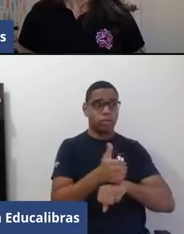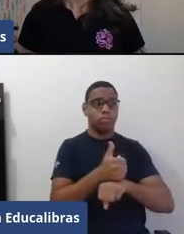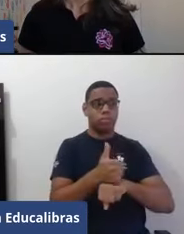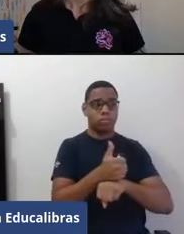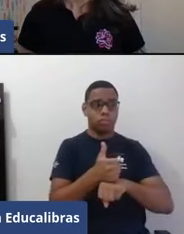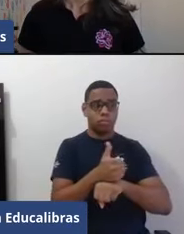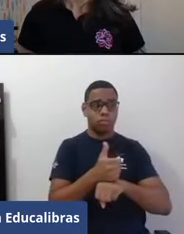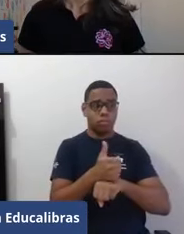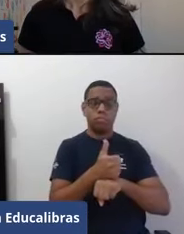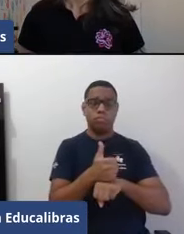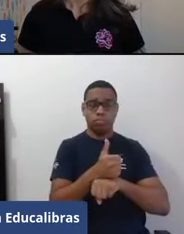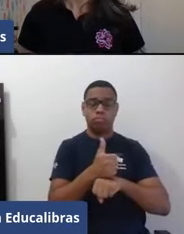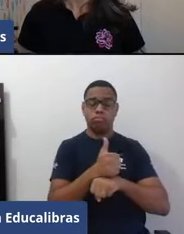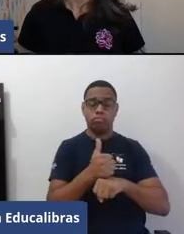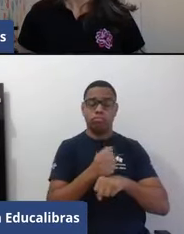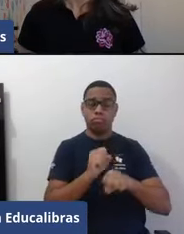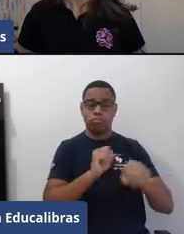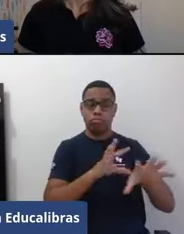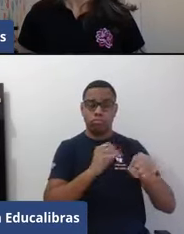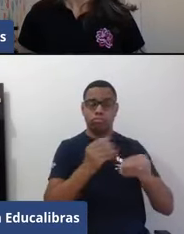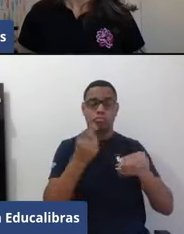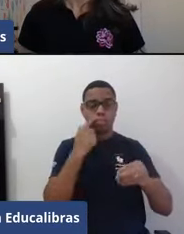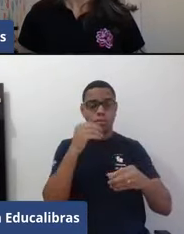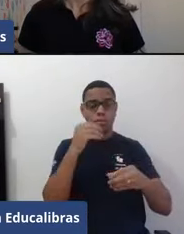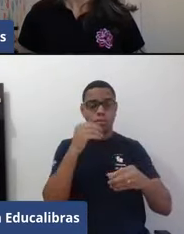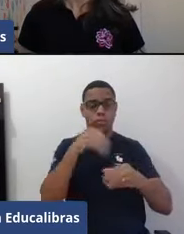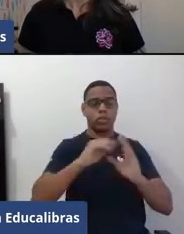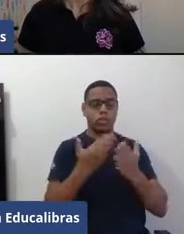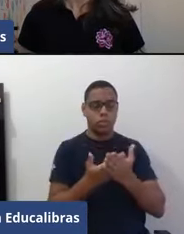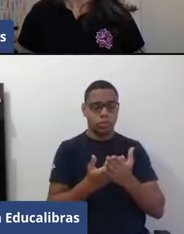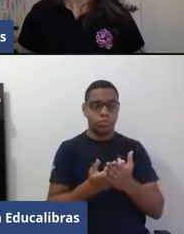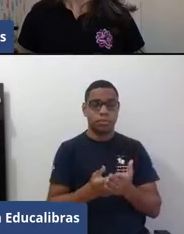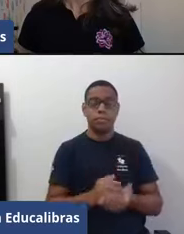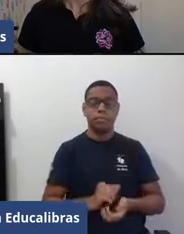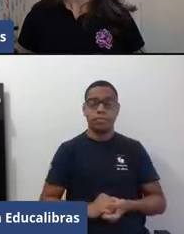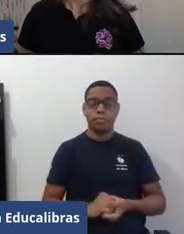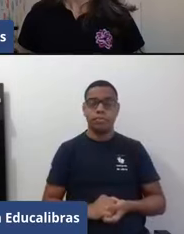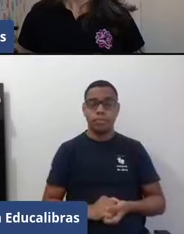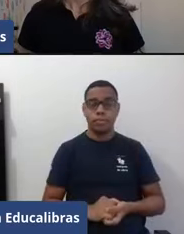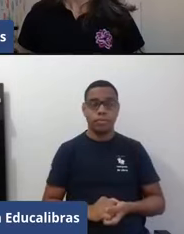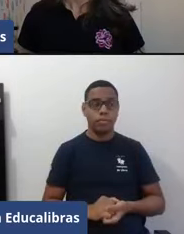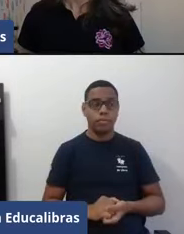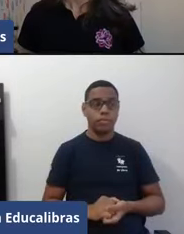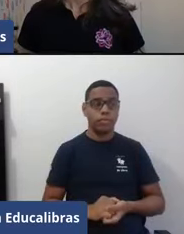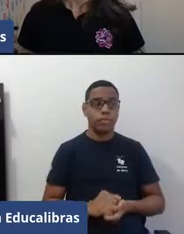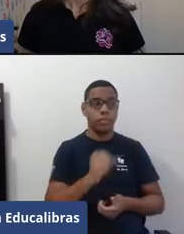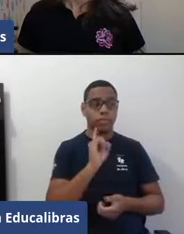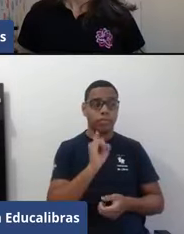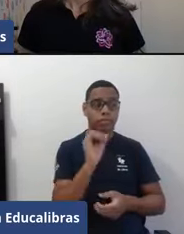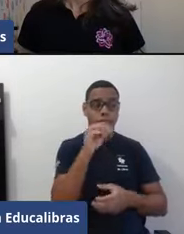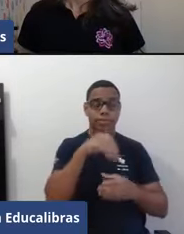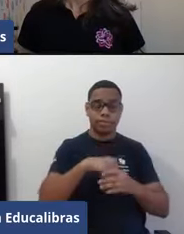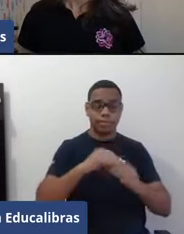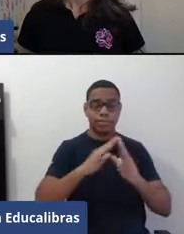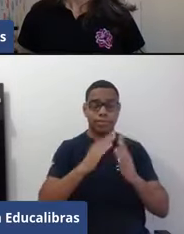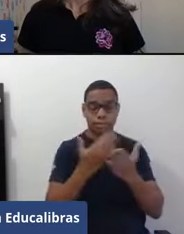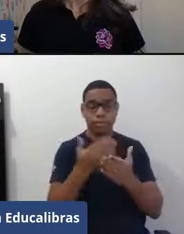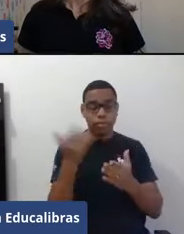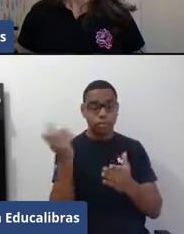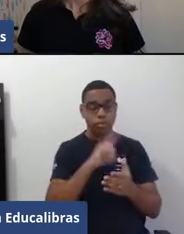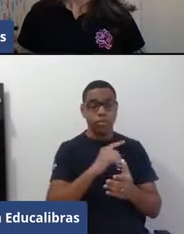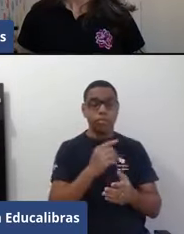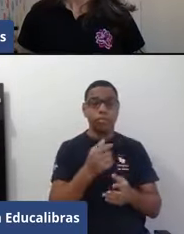abrir espaço para que isso aconteça dentro das escolas. A partir do momento que isso se gerar em 60%